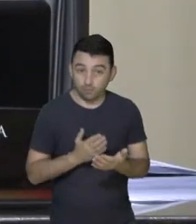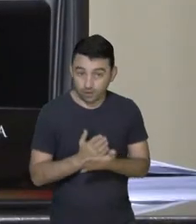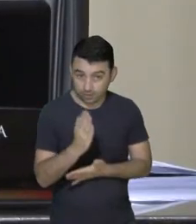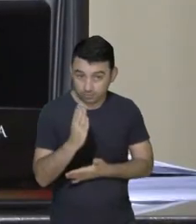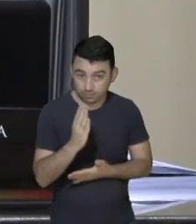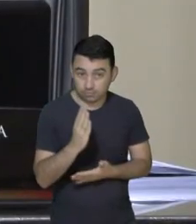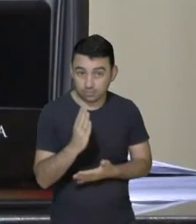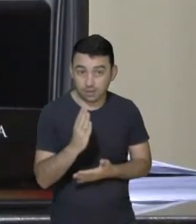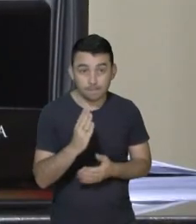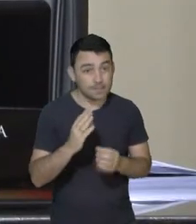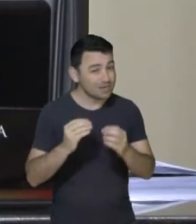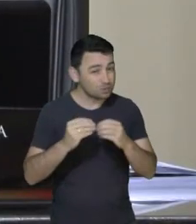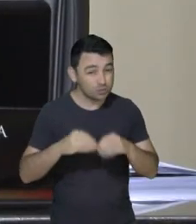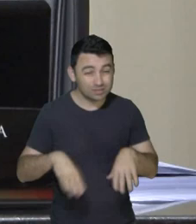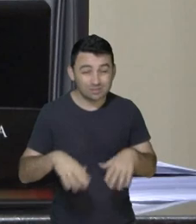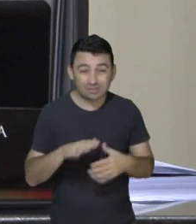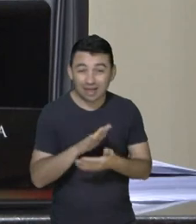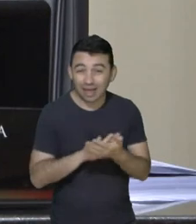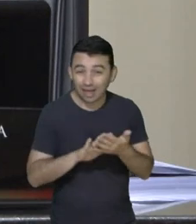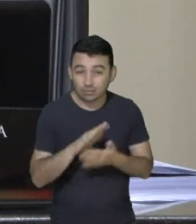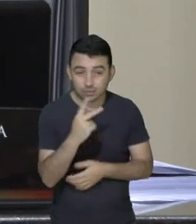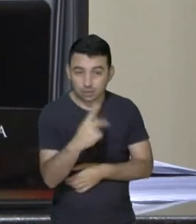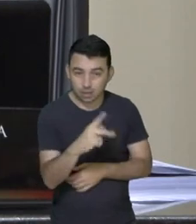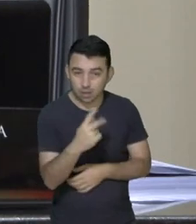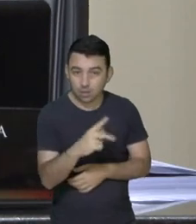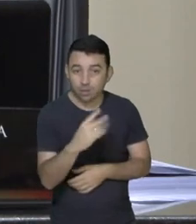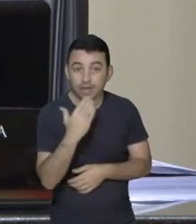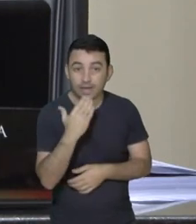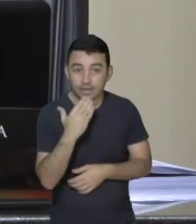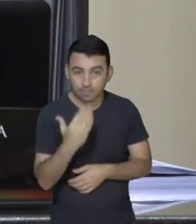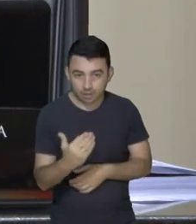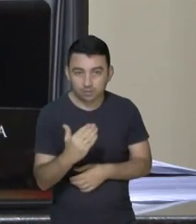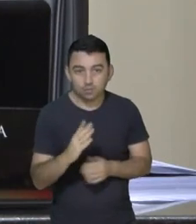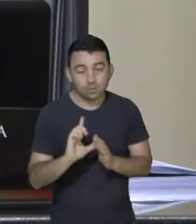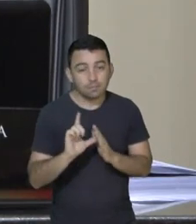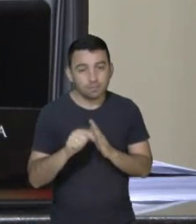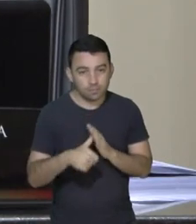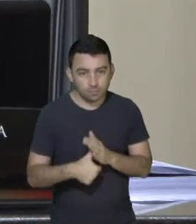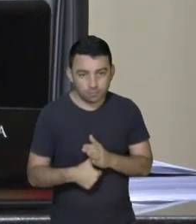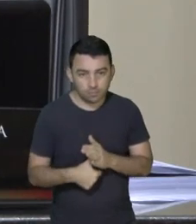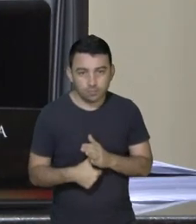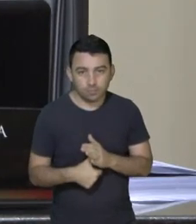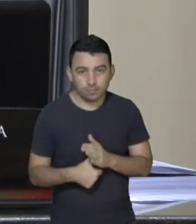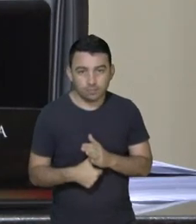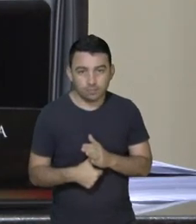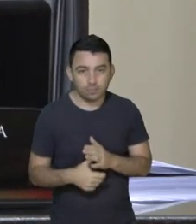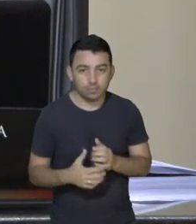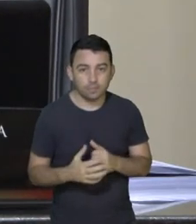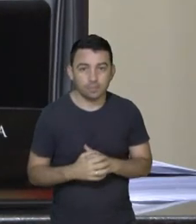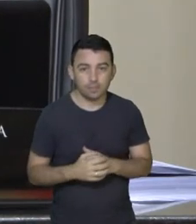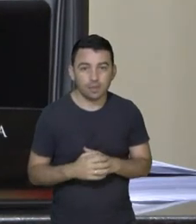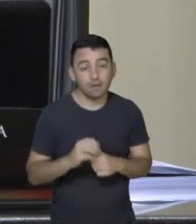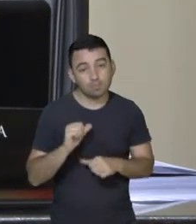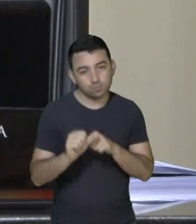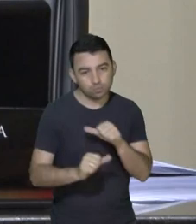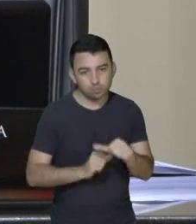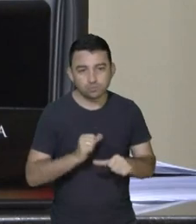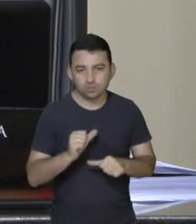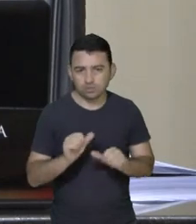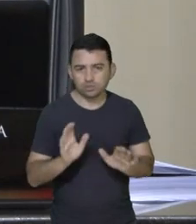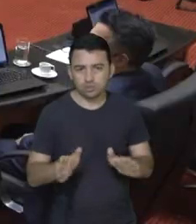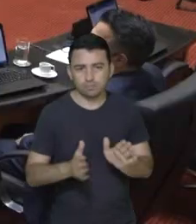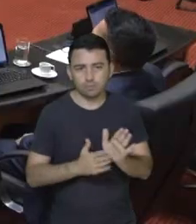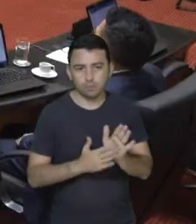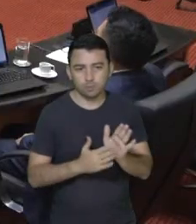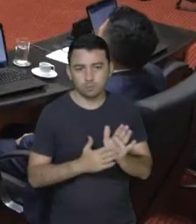vai prejudicar o seu requerimento de fazer depois a mudança que está proposta. É